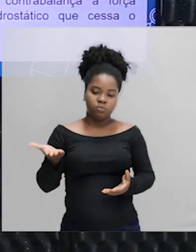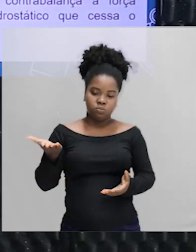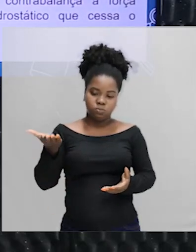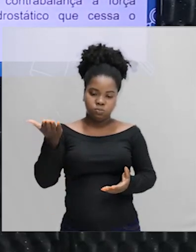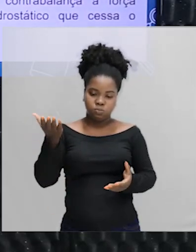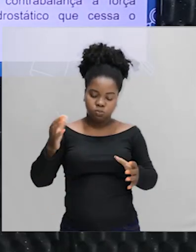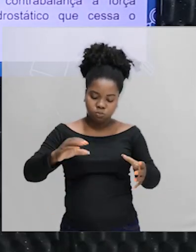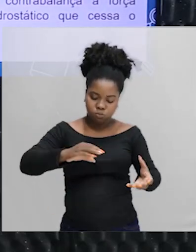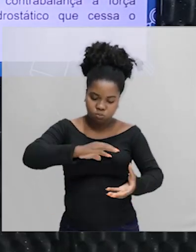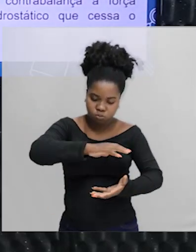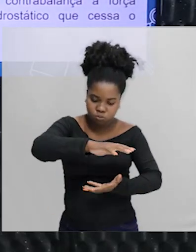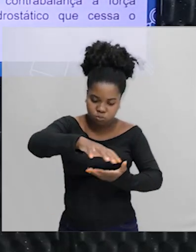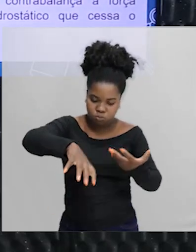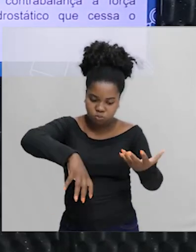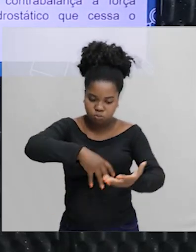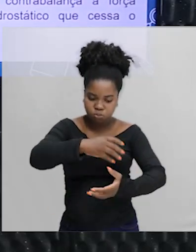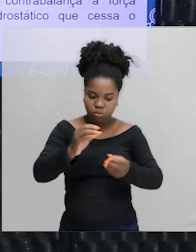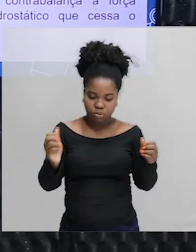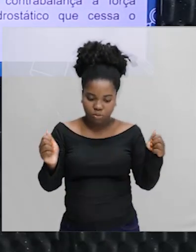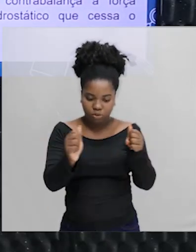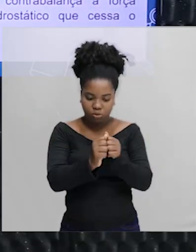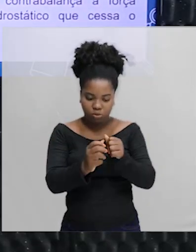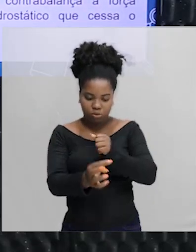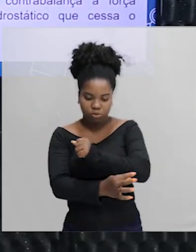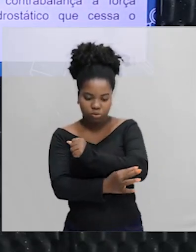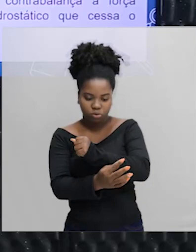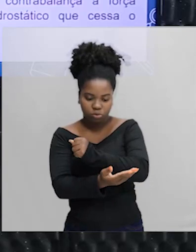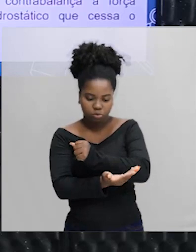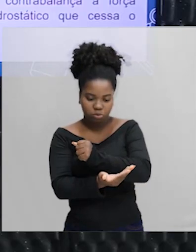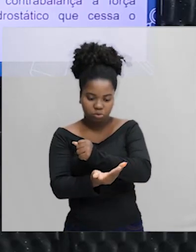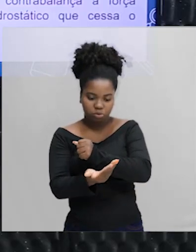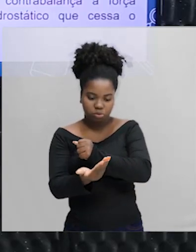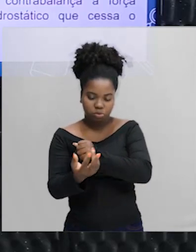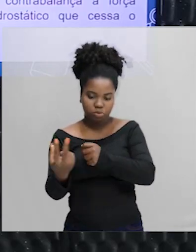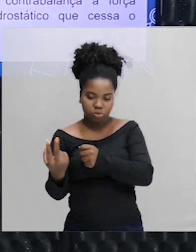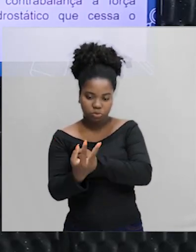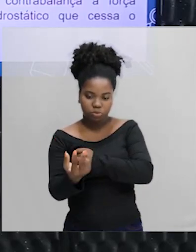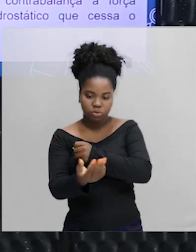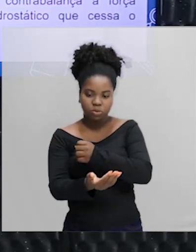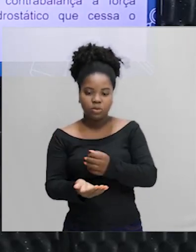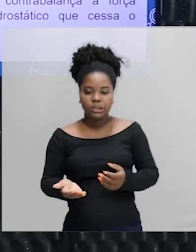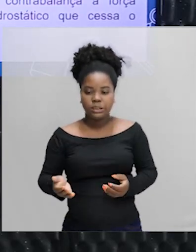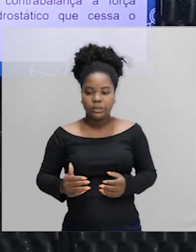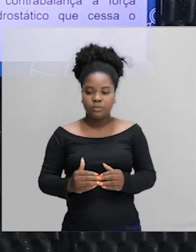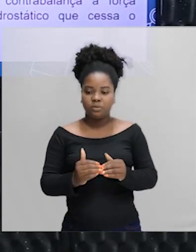temperatura, ok? Então eles dois estão aumentando aí de uma forma